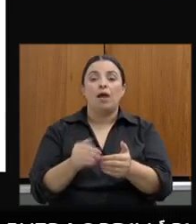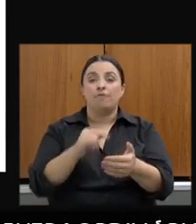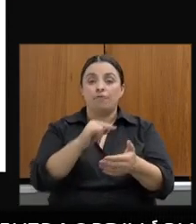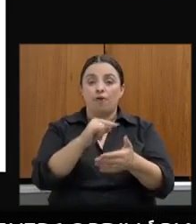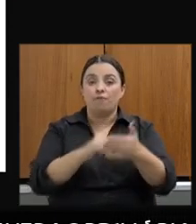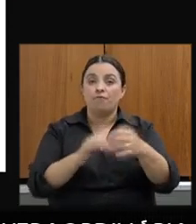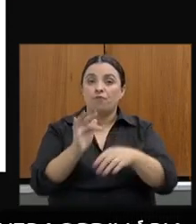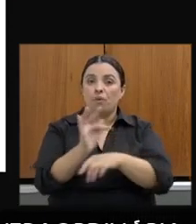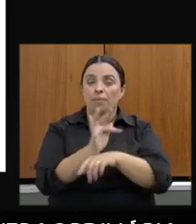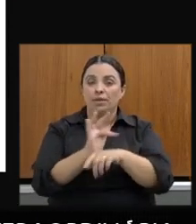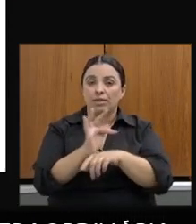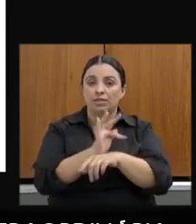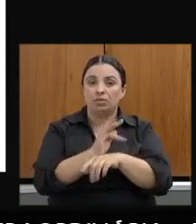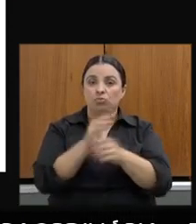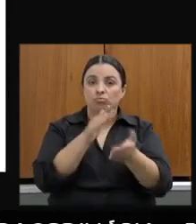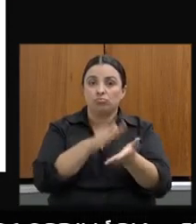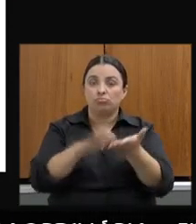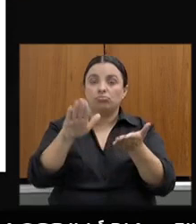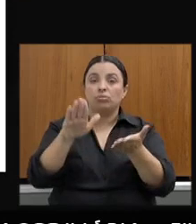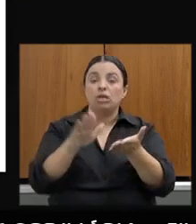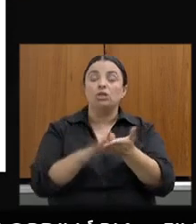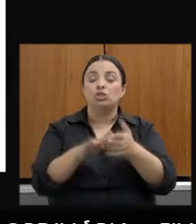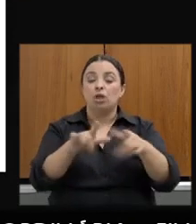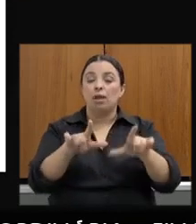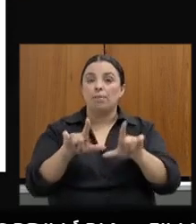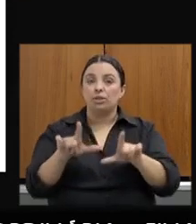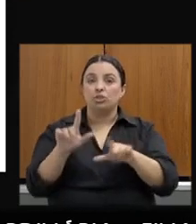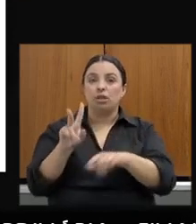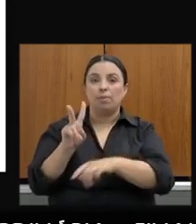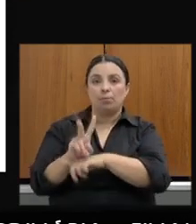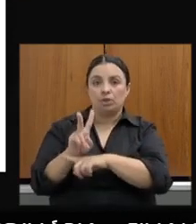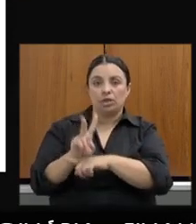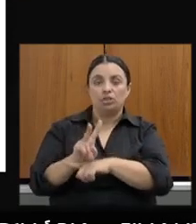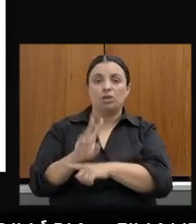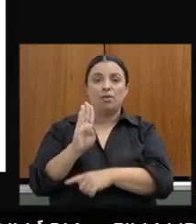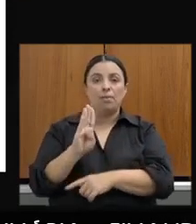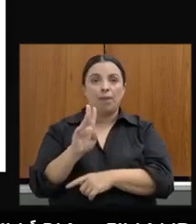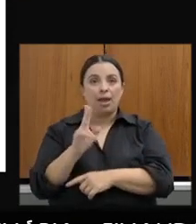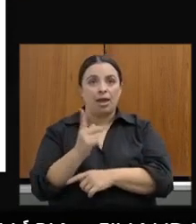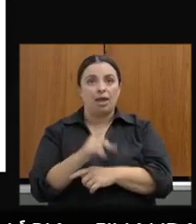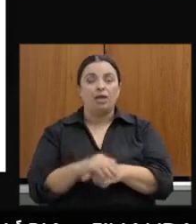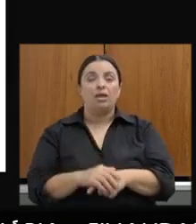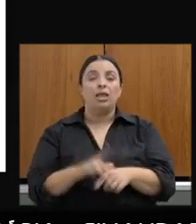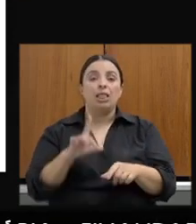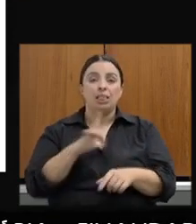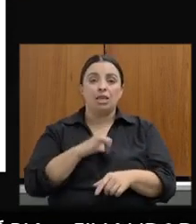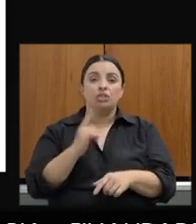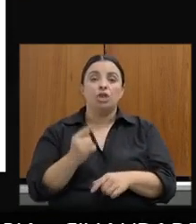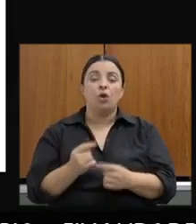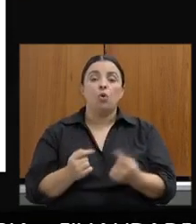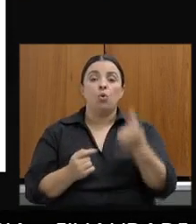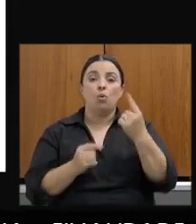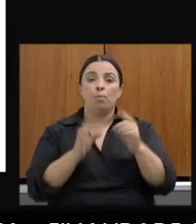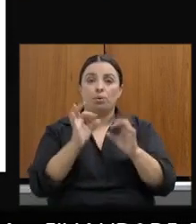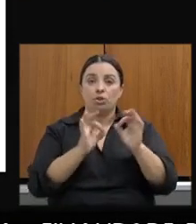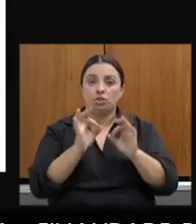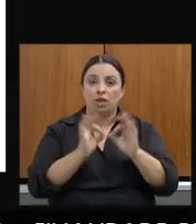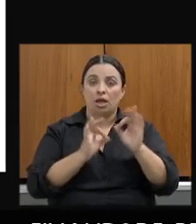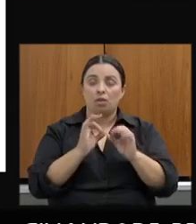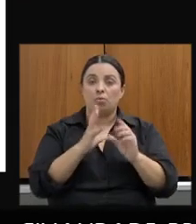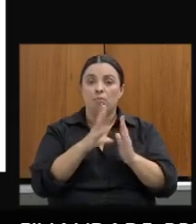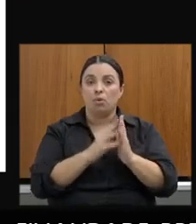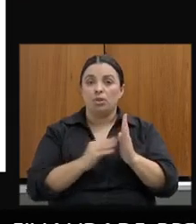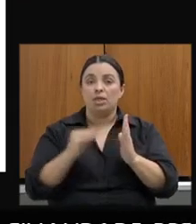apartados medida protetiva em Belo Horizonte temos o piloto já em funcionamento texto aqui da